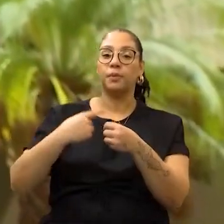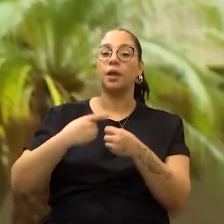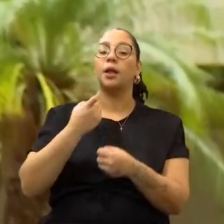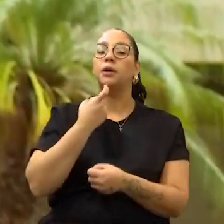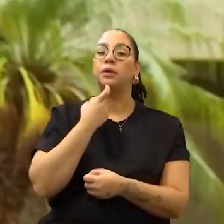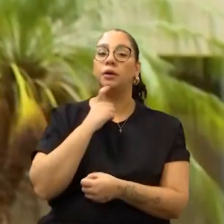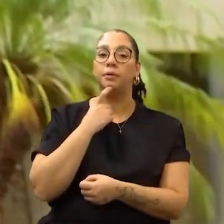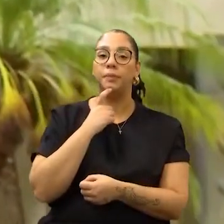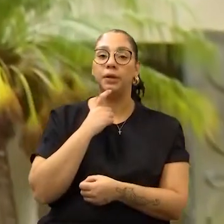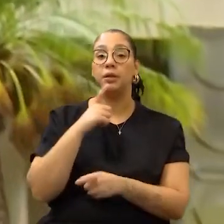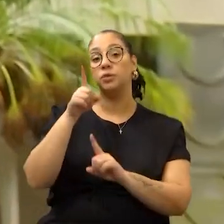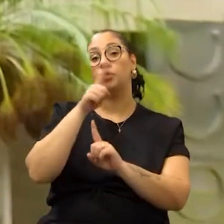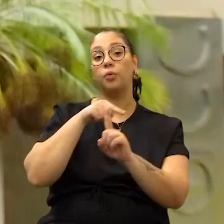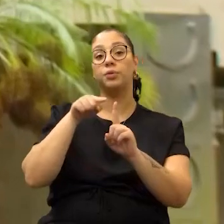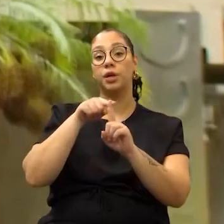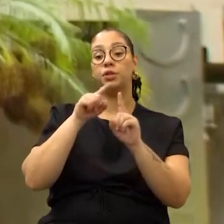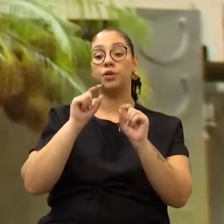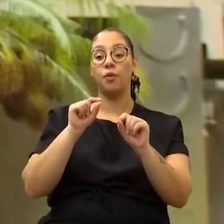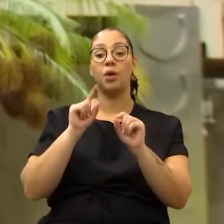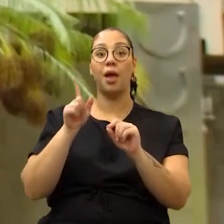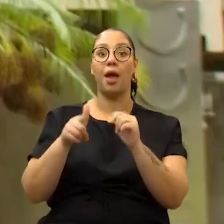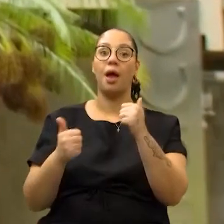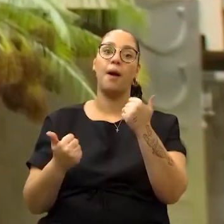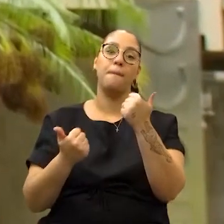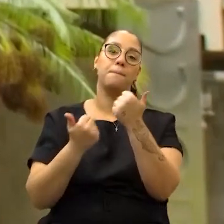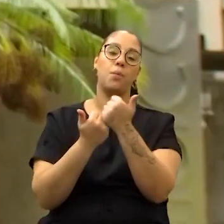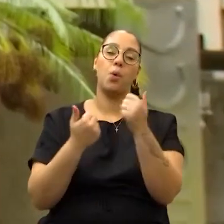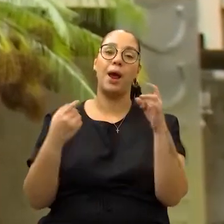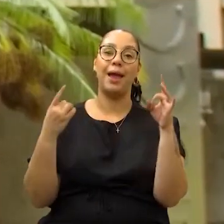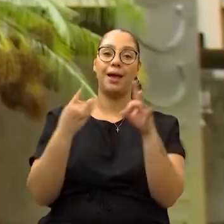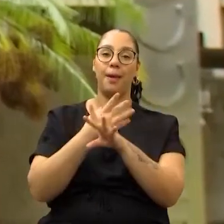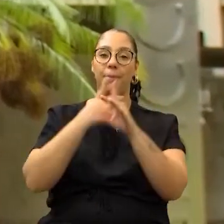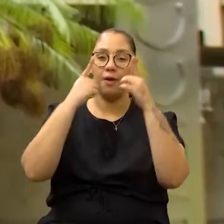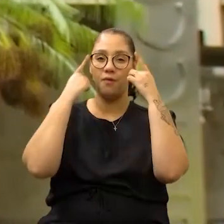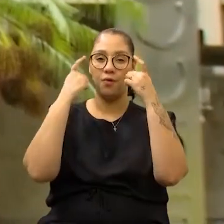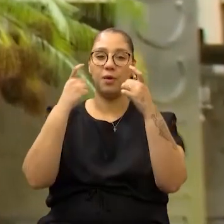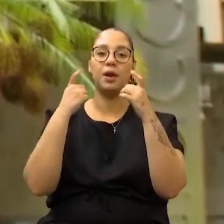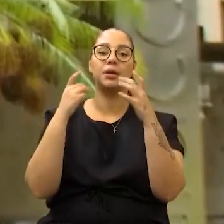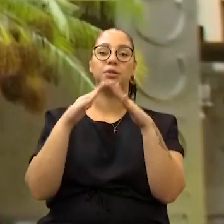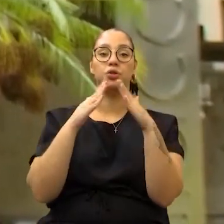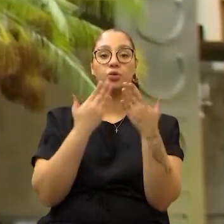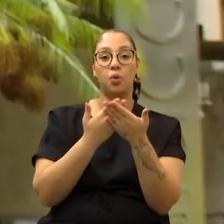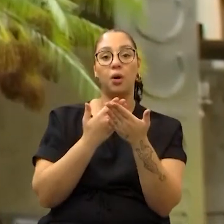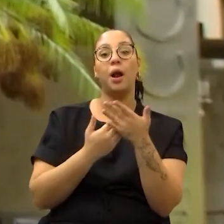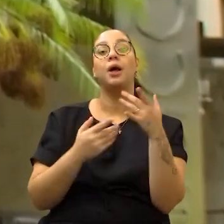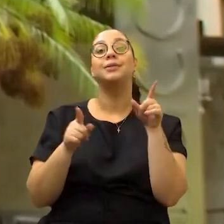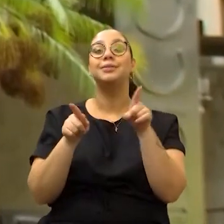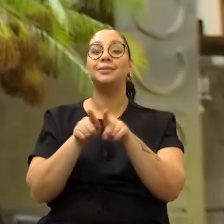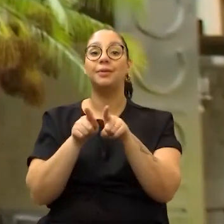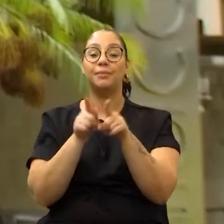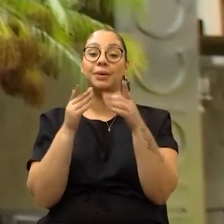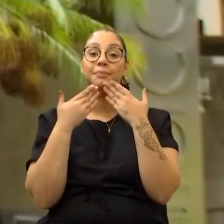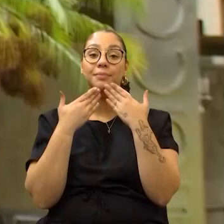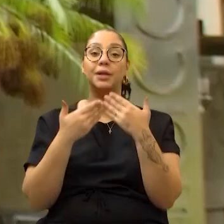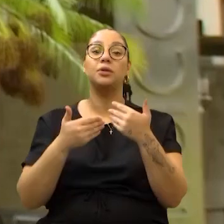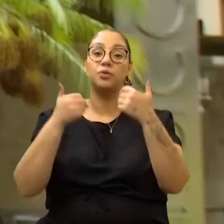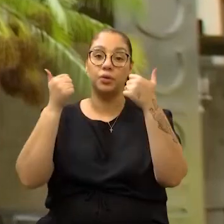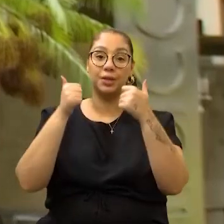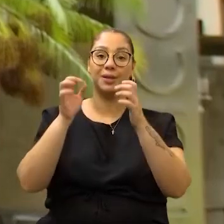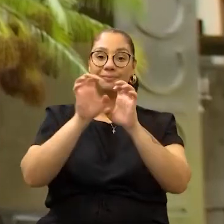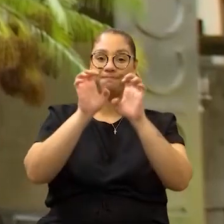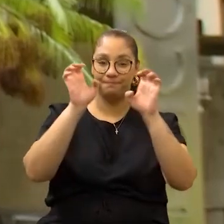Estado aqui para a cidade de Campinas, com a finalidade de auxiliar no combate à violência escolar e